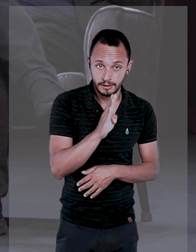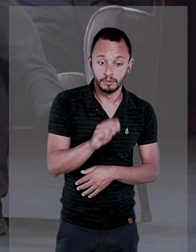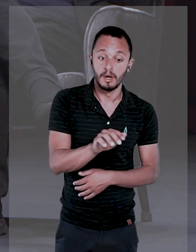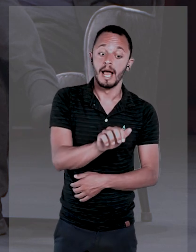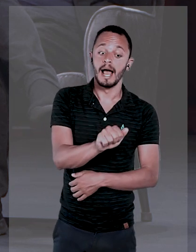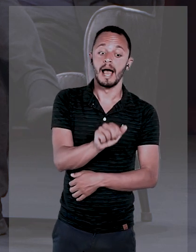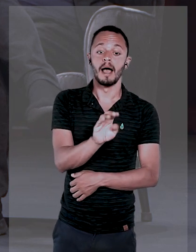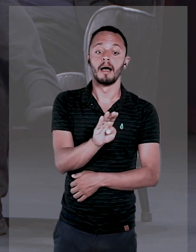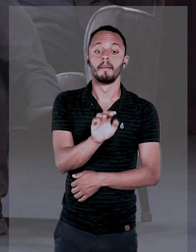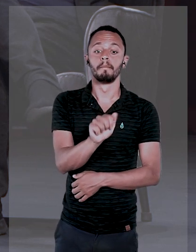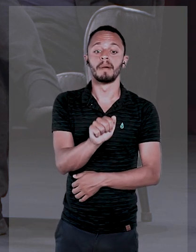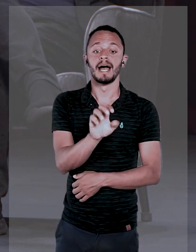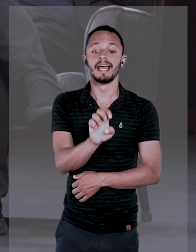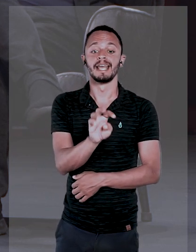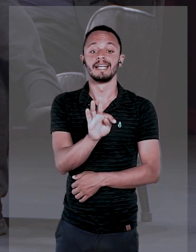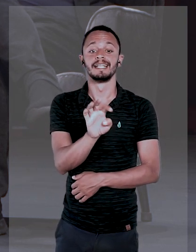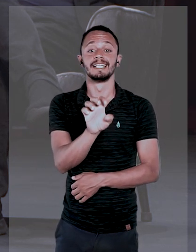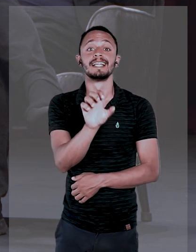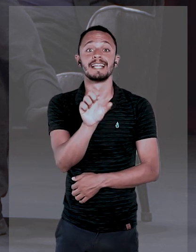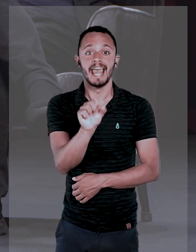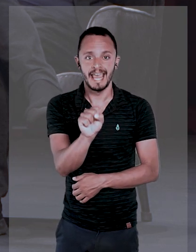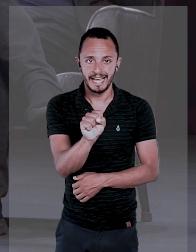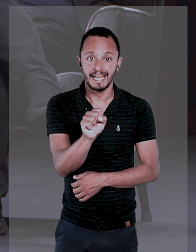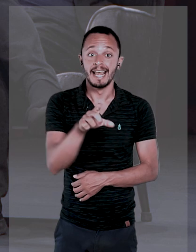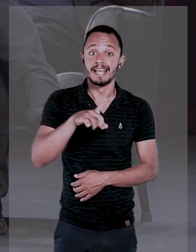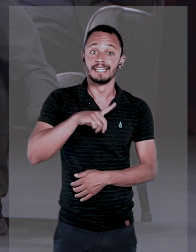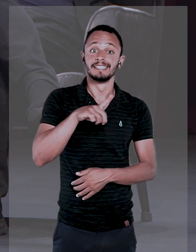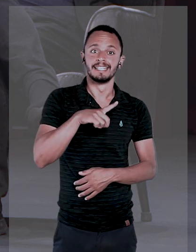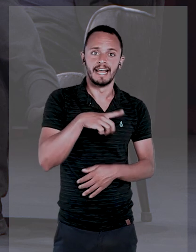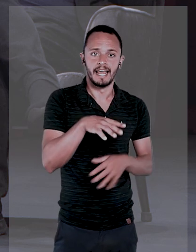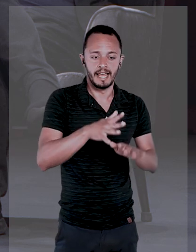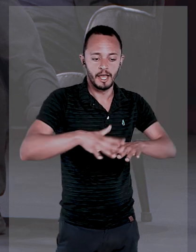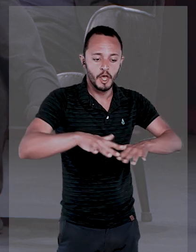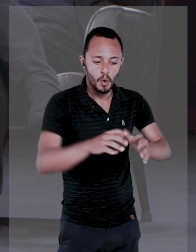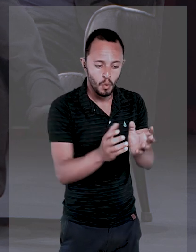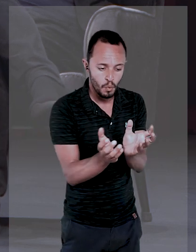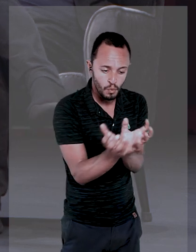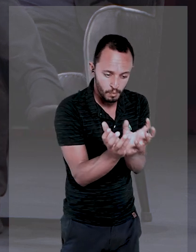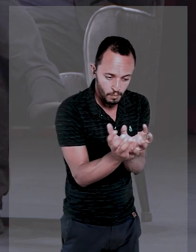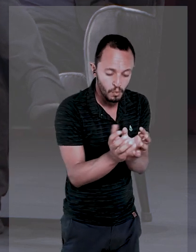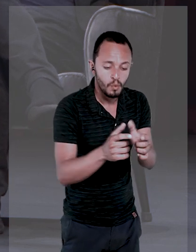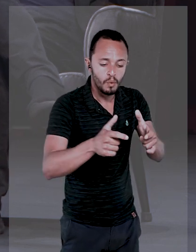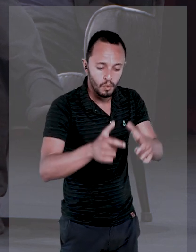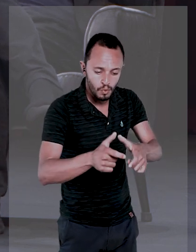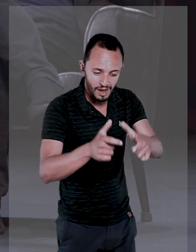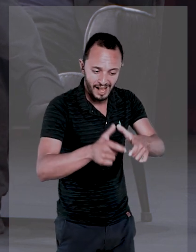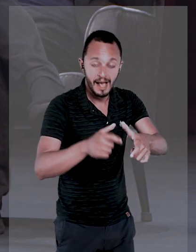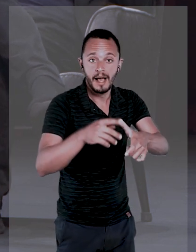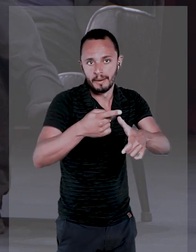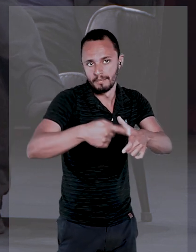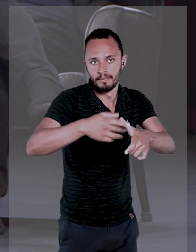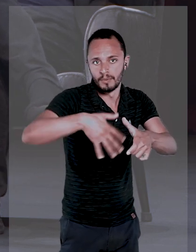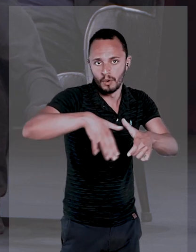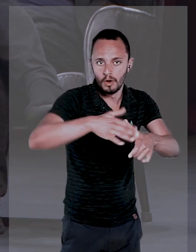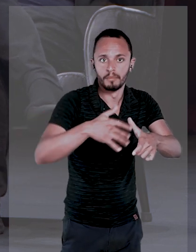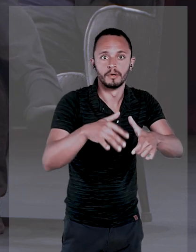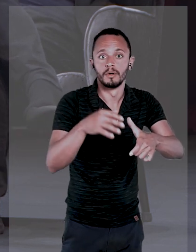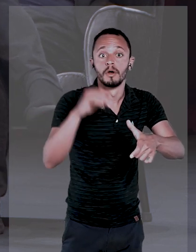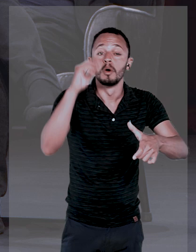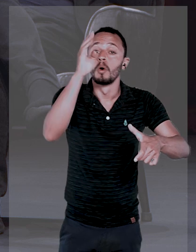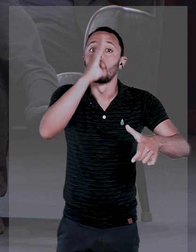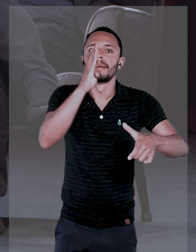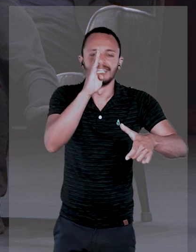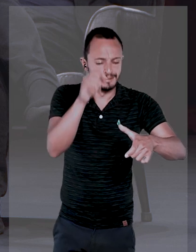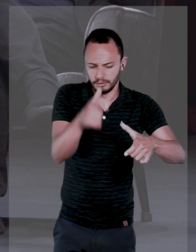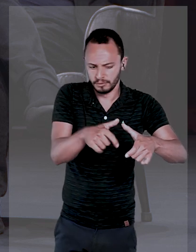nada acerca do Brasil. Os Abaeté vivem na terra dos Abaeté, nas ilhas dos Três Mares, como eles dizem, e por isso